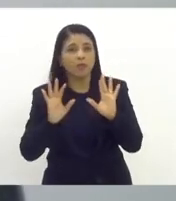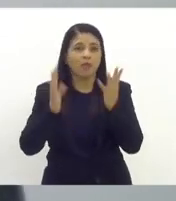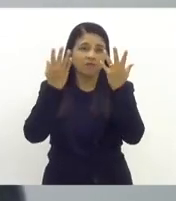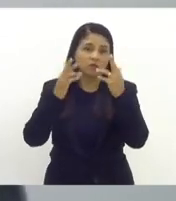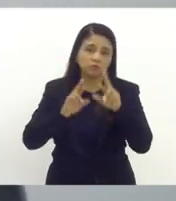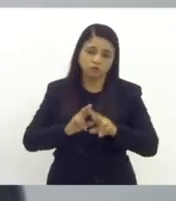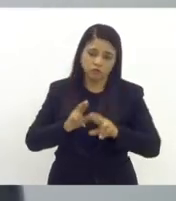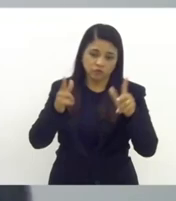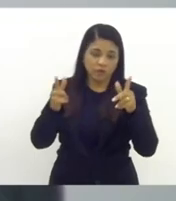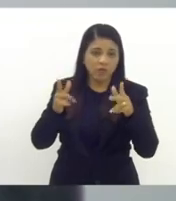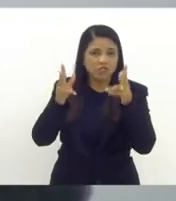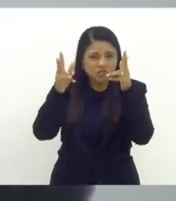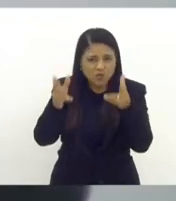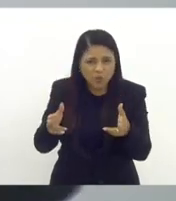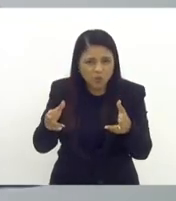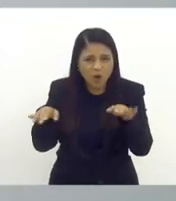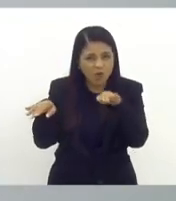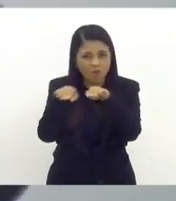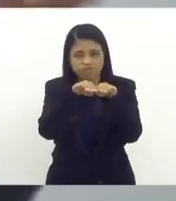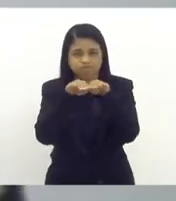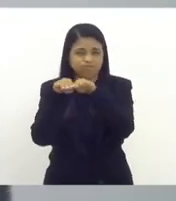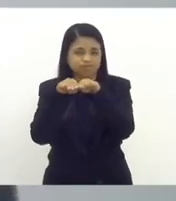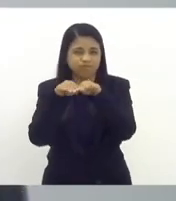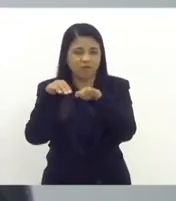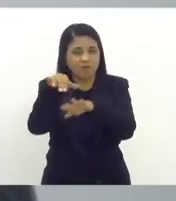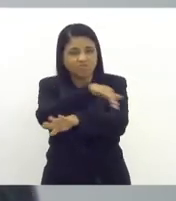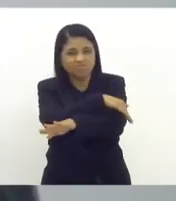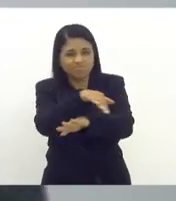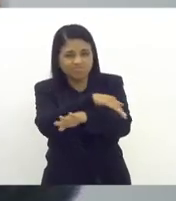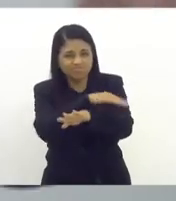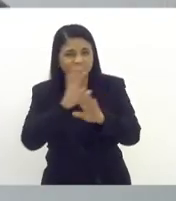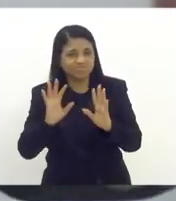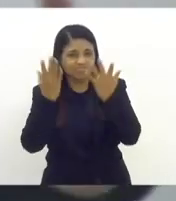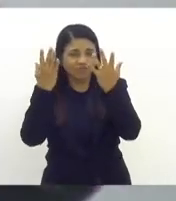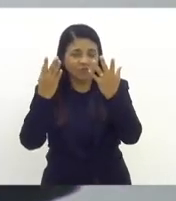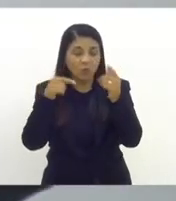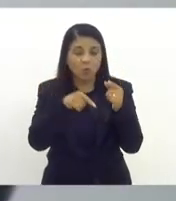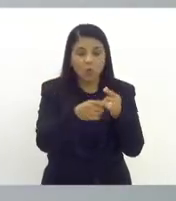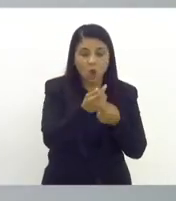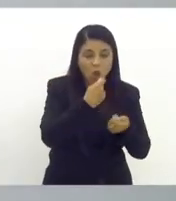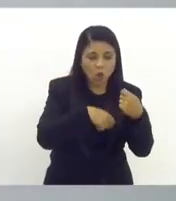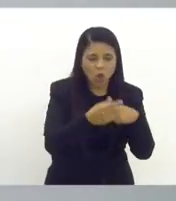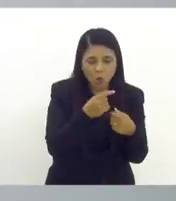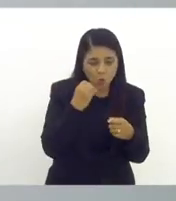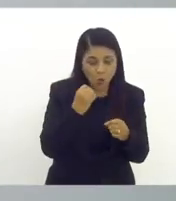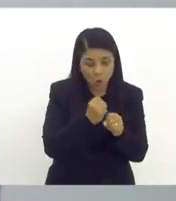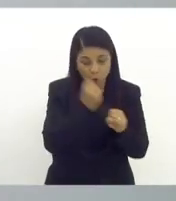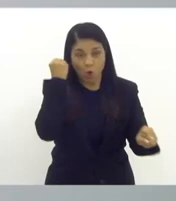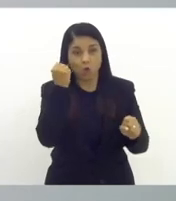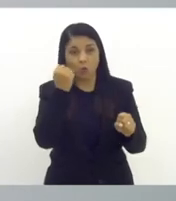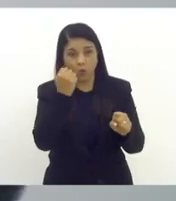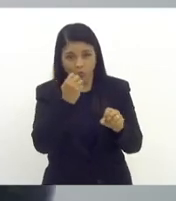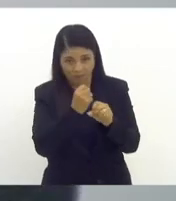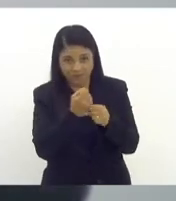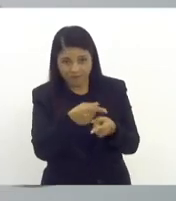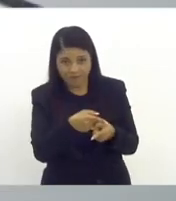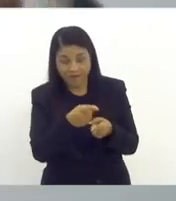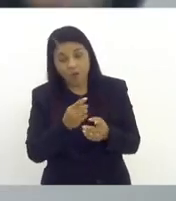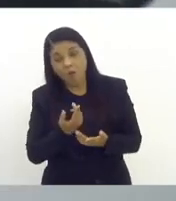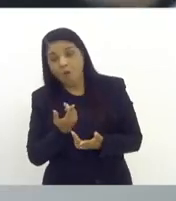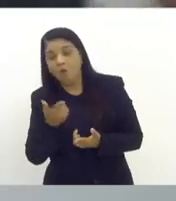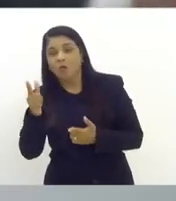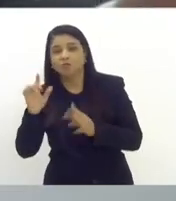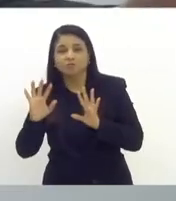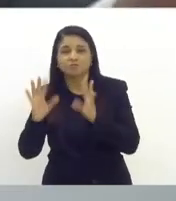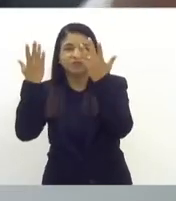maneira que você trata um bloco de rua porque eles são manifestações Diferentes né um visual lucro o outro é uma manifestação cultural então nós temos que o outro